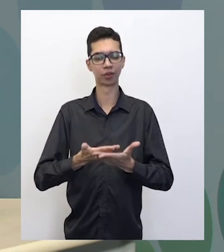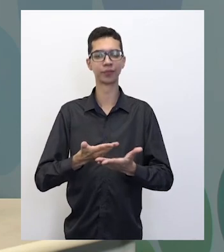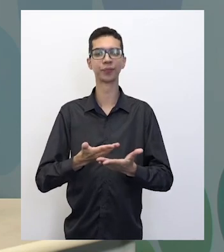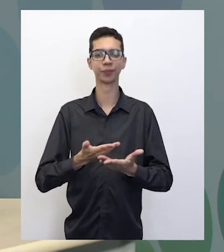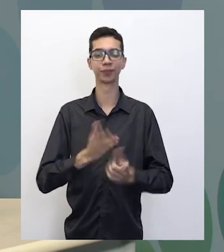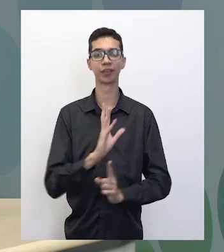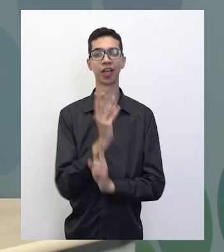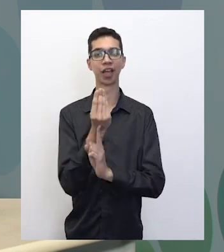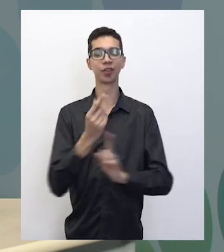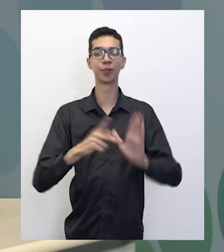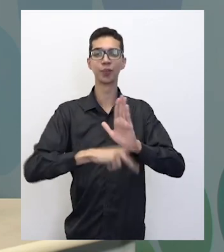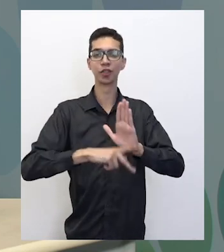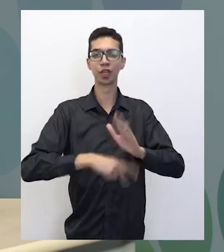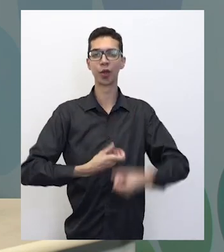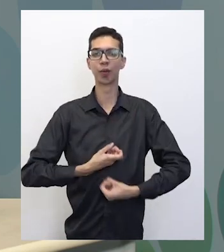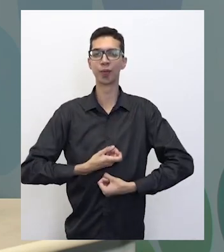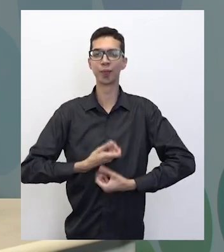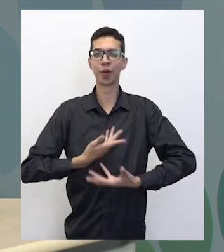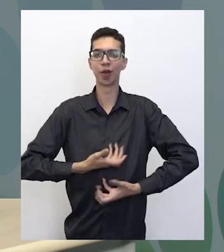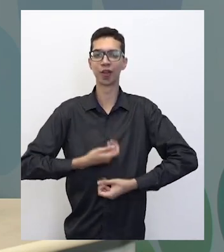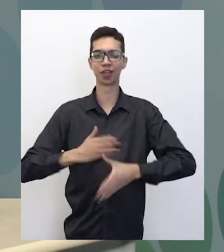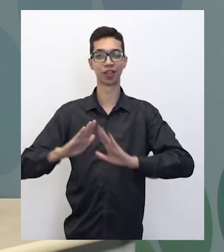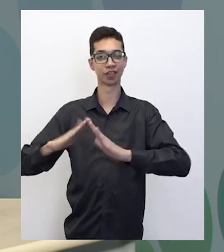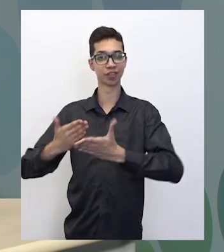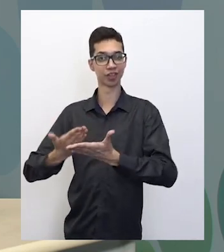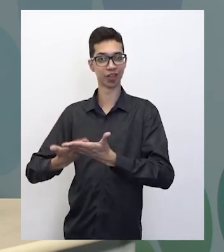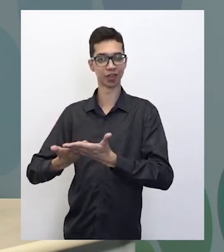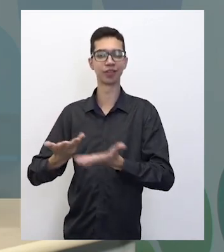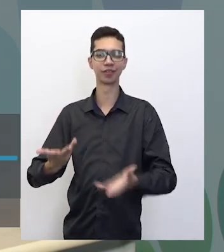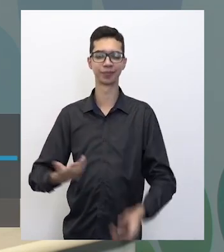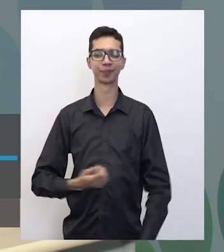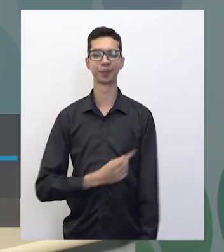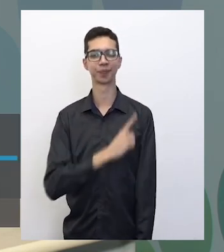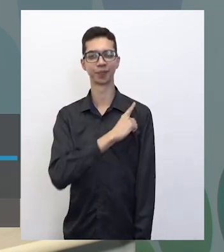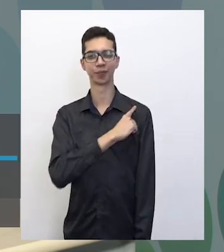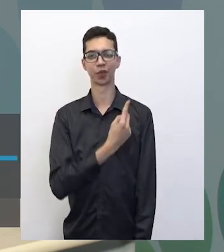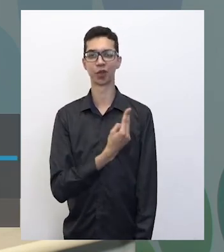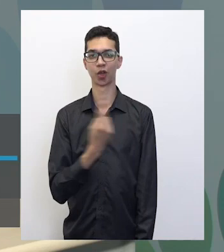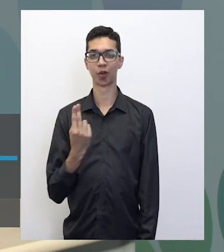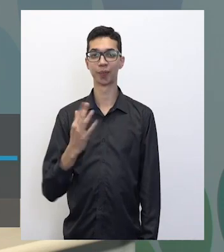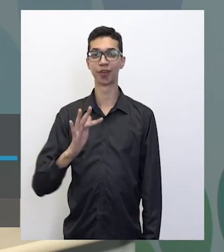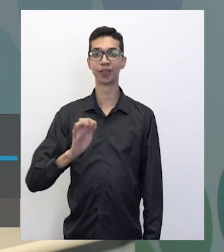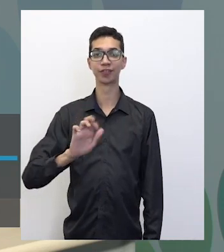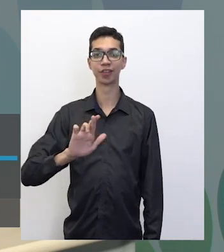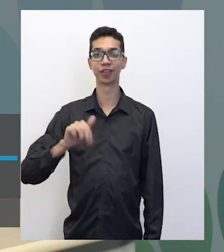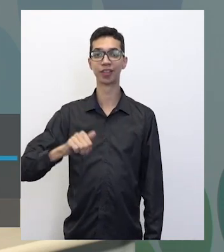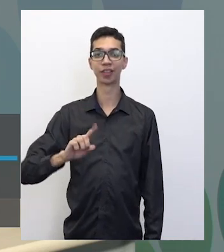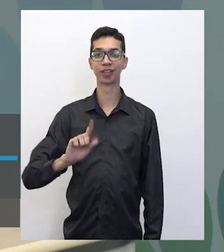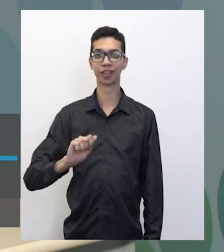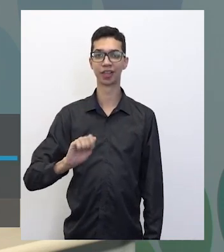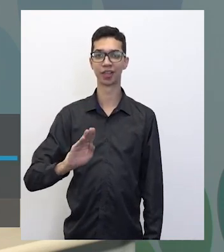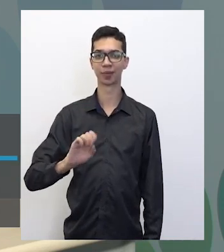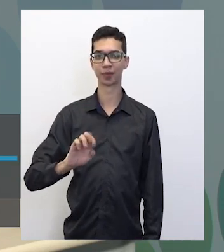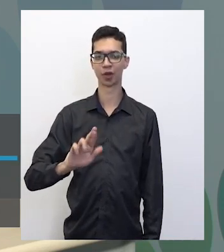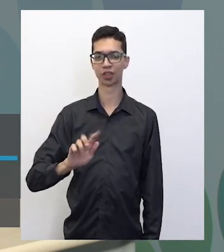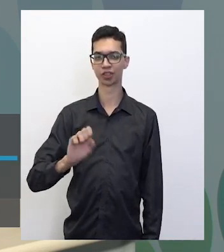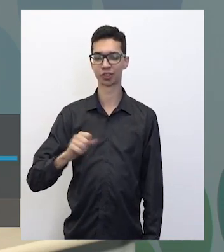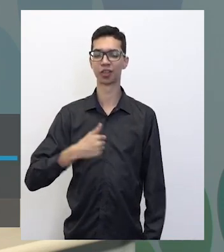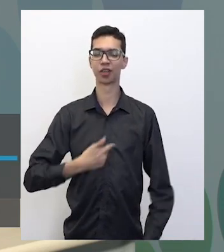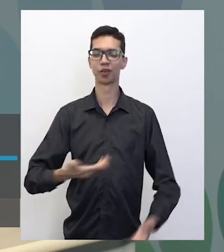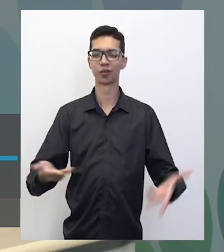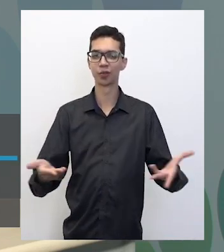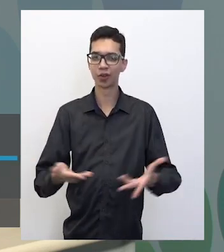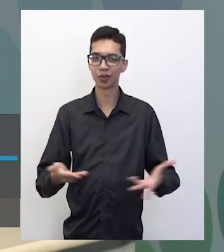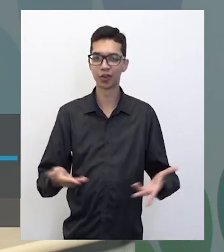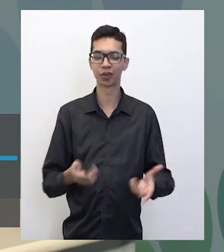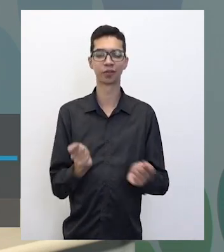na escola, para a primeira série do ensino médio. Meu nome é Fernanda Borges, eu sou professora de arte, vou mediar a aula de vocês. E